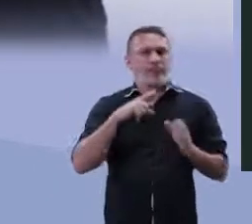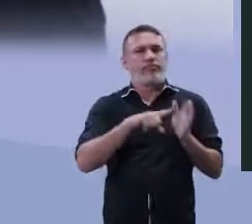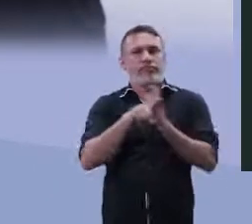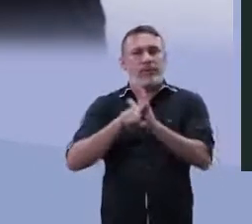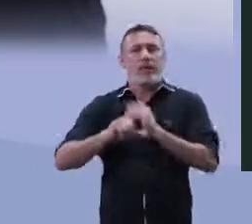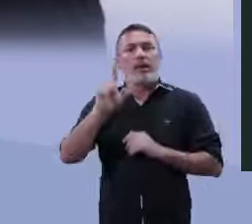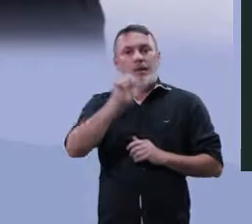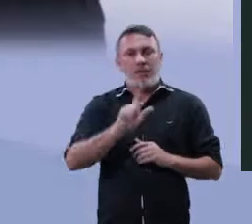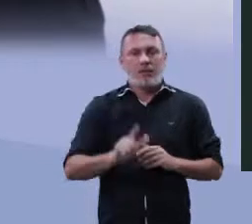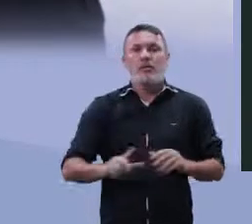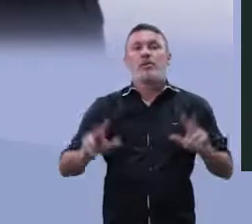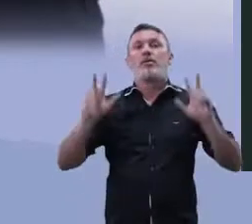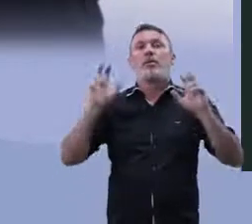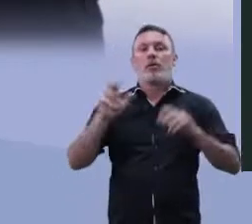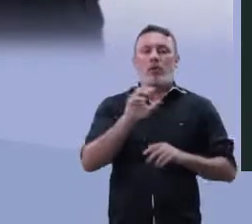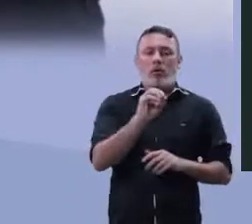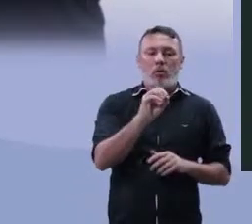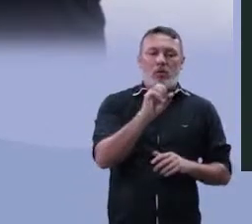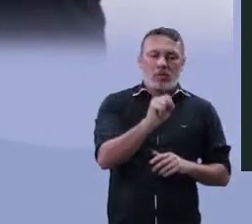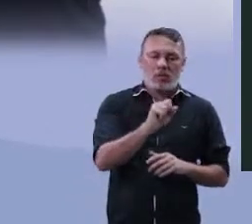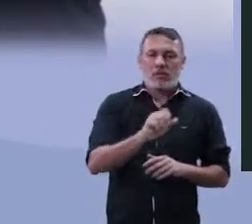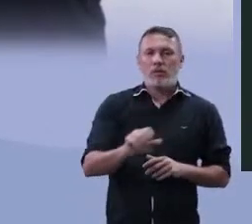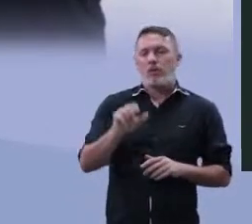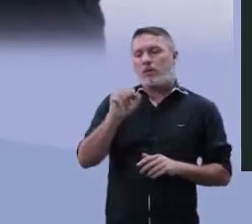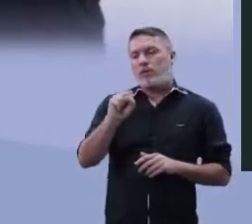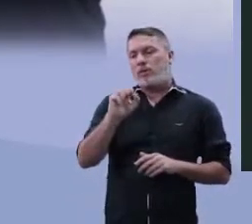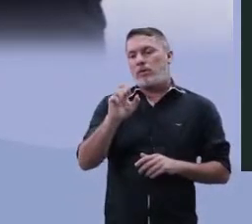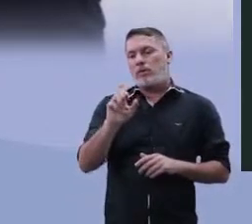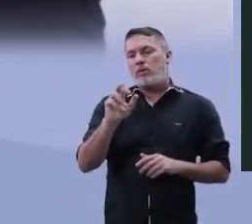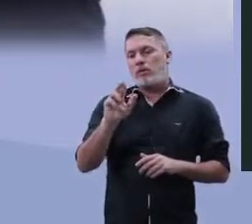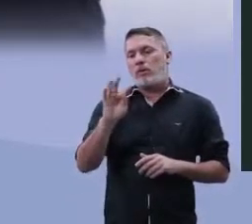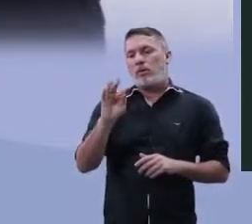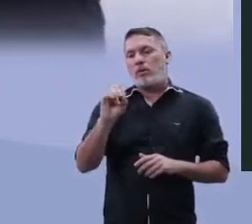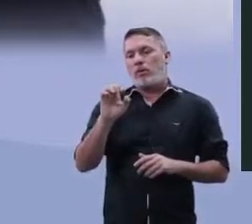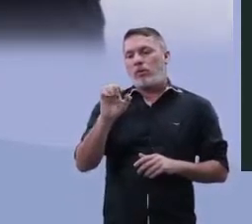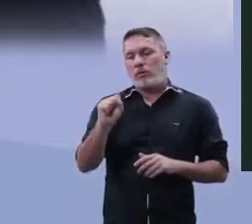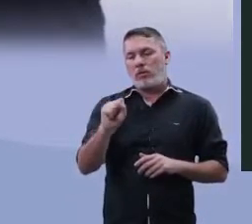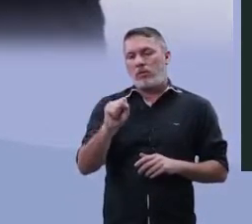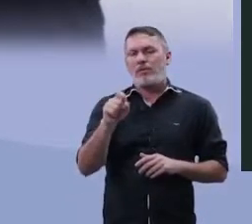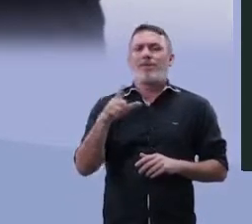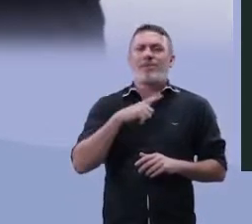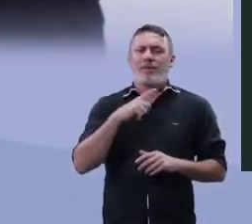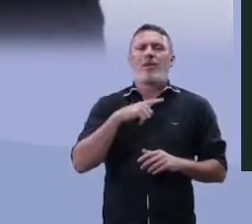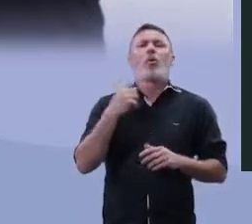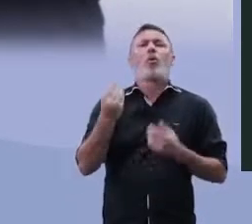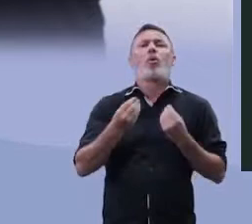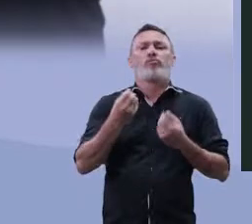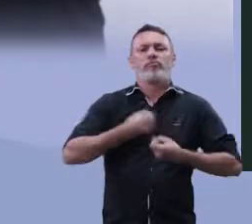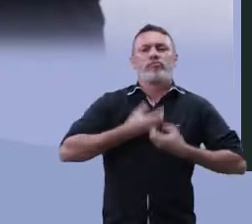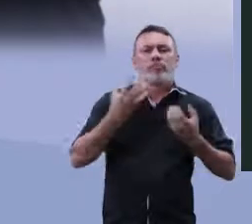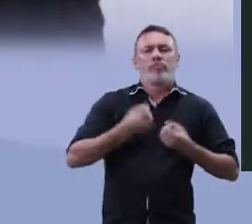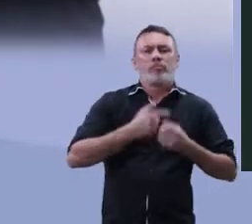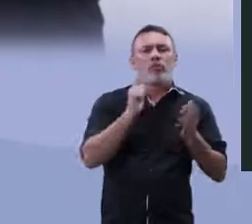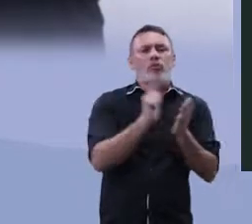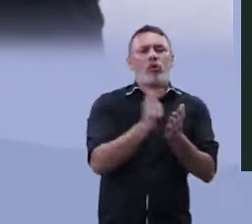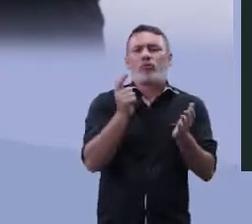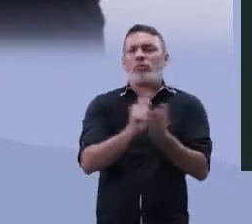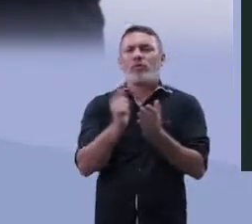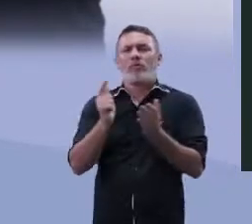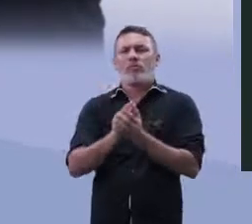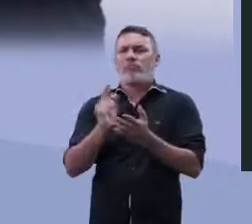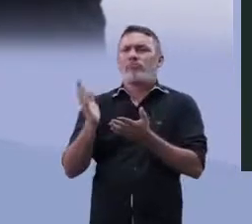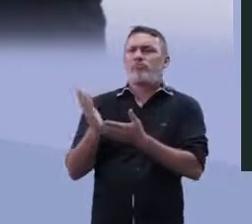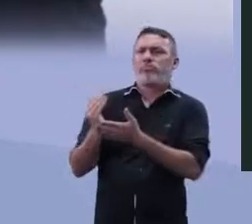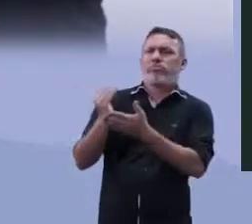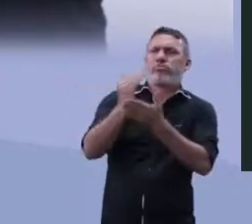cobrada na literatura, sem dúvida, Os Sertões, onde ele relata, a partir de um conjunto de matérias jornalísticas escritas para o